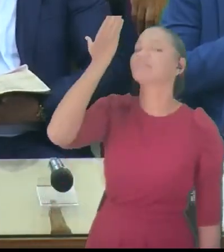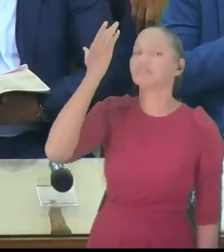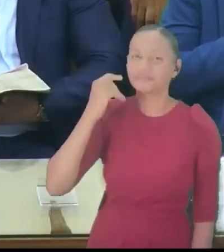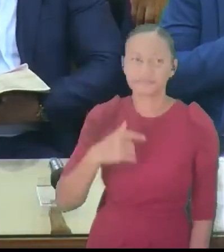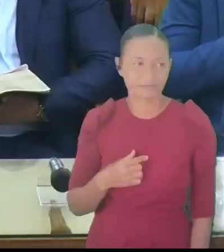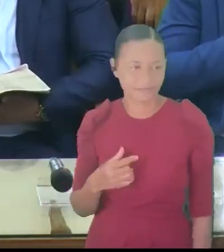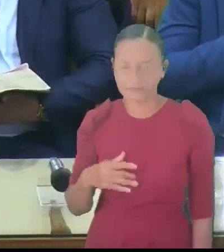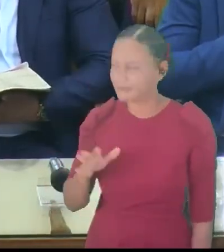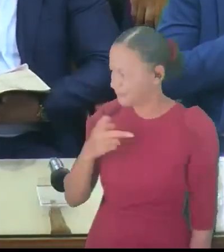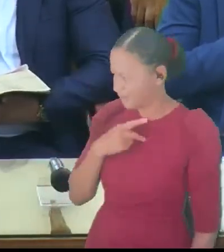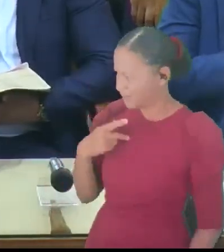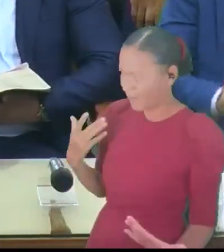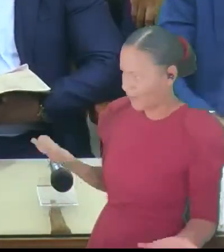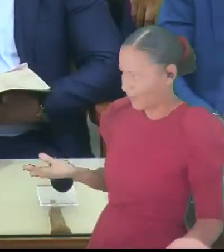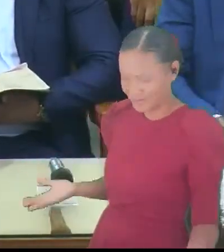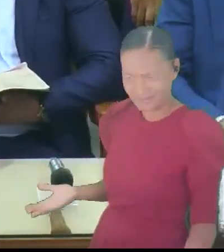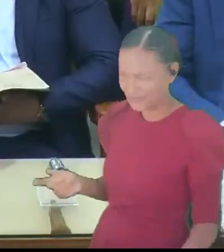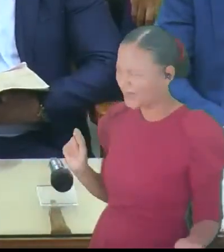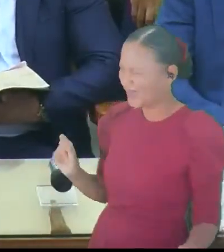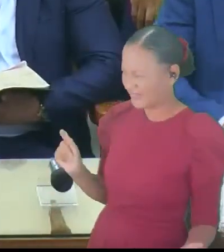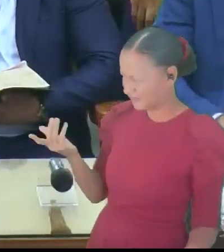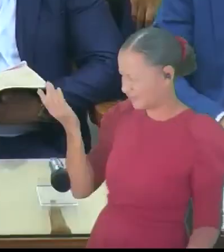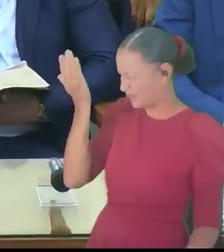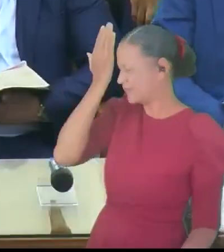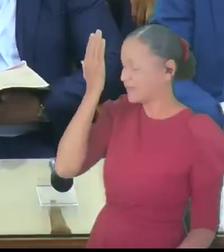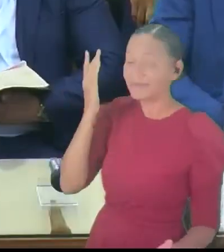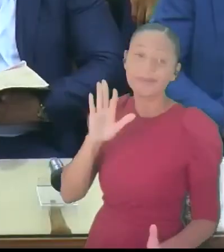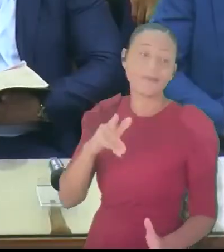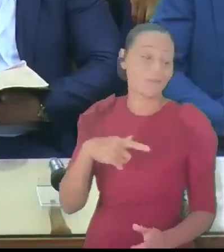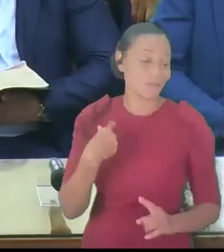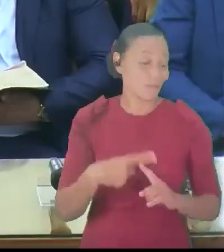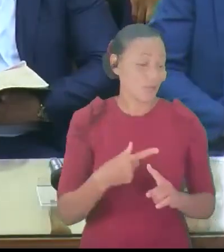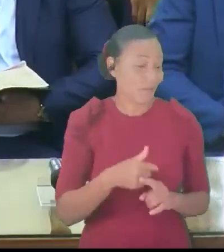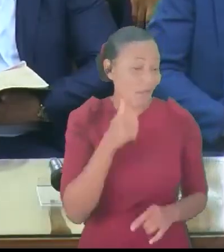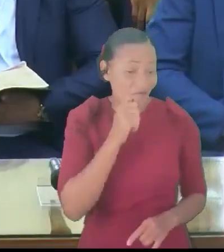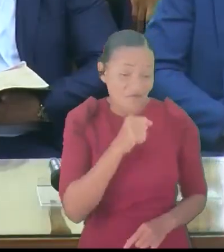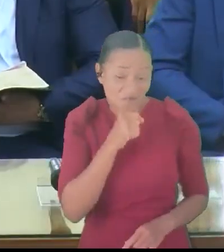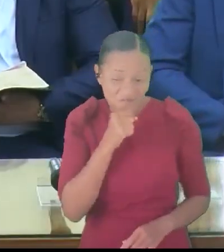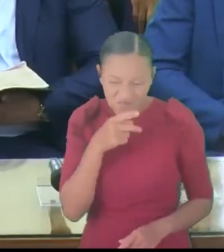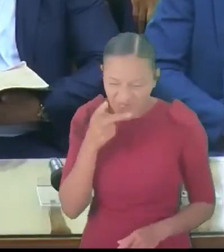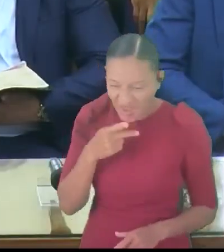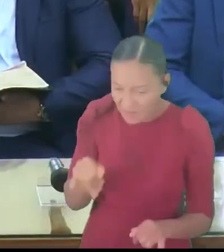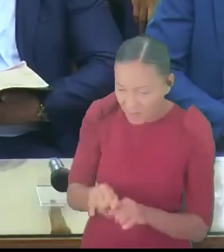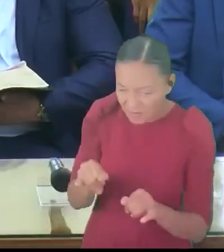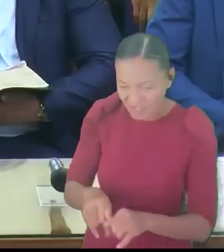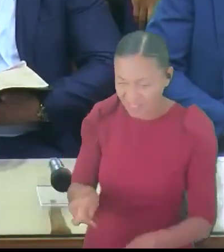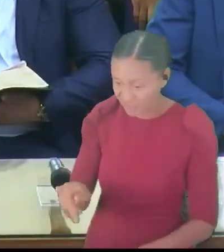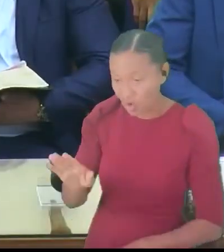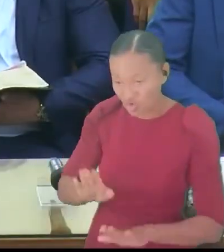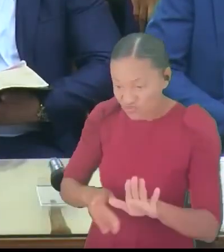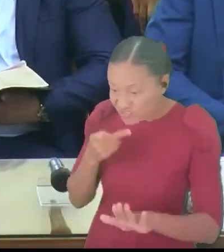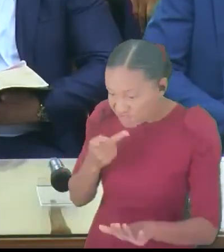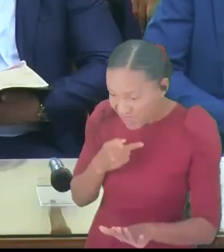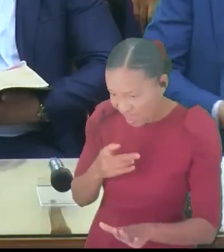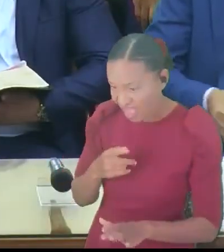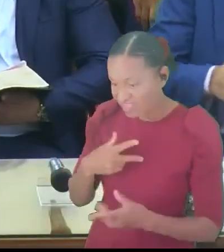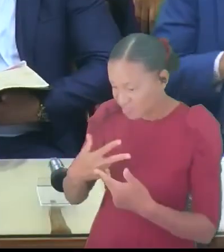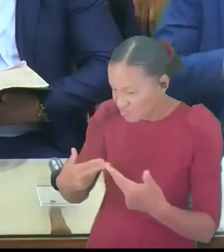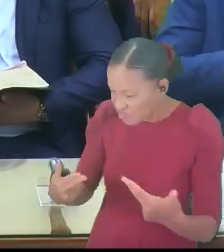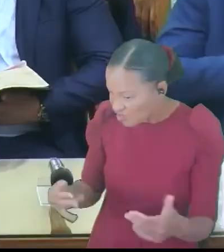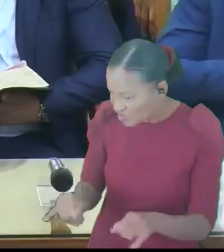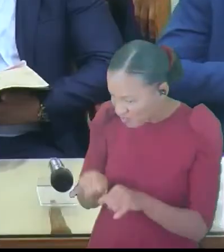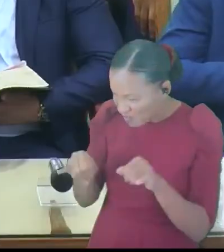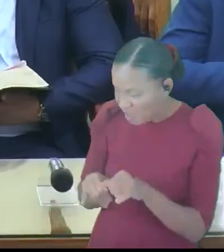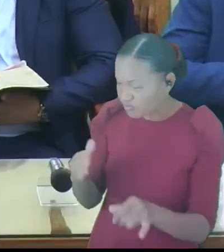Pastor, que conversa é essa? Quando a gente era menino, que dizia uma doidice, a minha avó dizia: meu filho, não diga isso não, que vai cair um curisco na sua cabeça. Quando a gente dizia uma